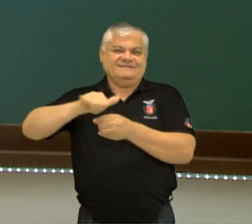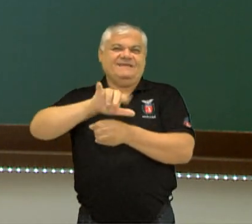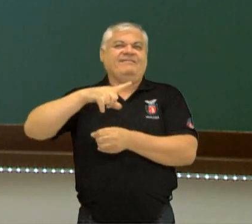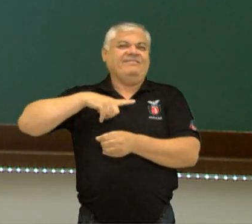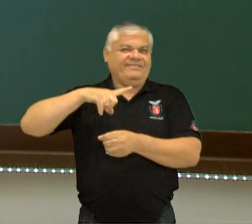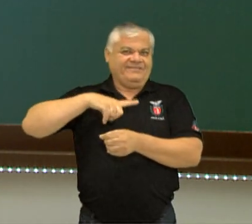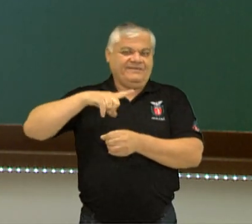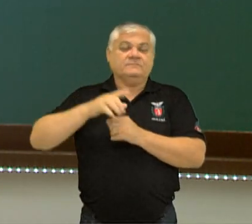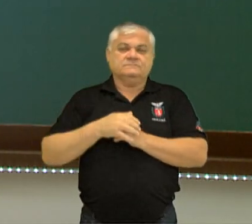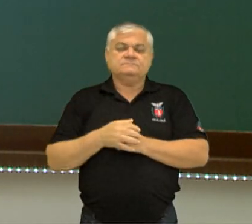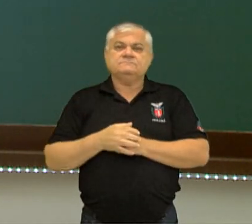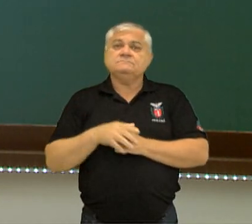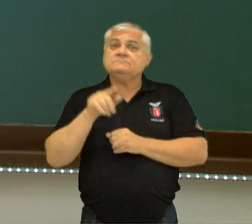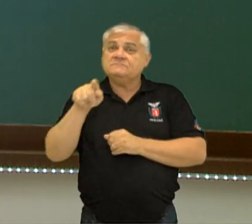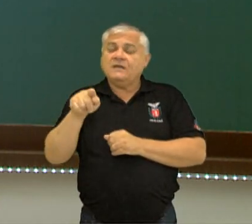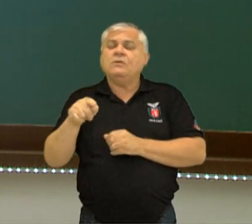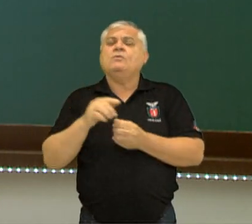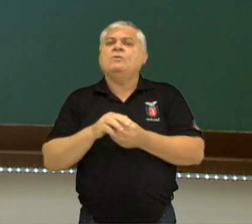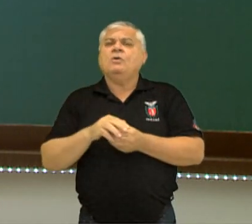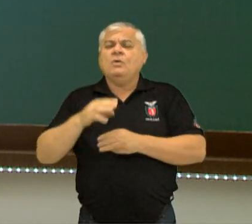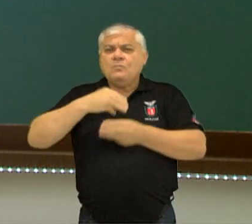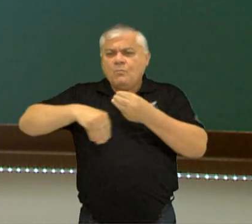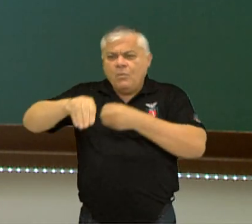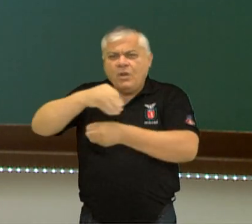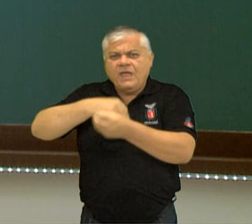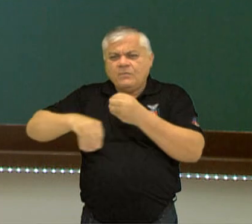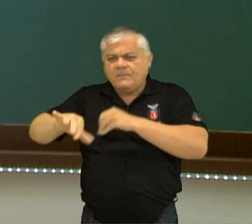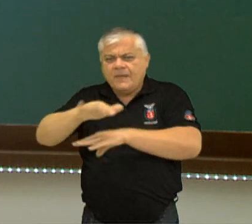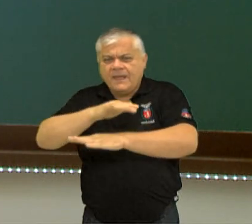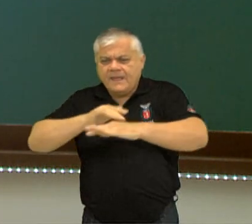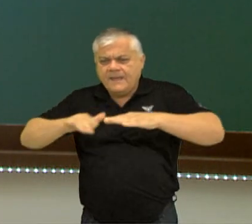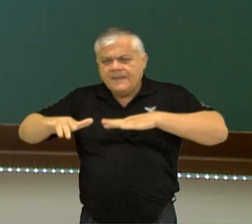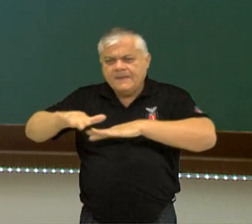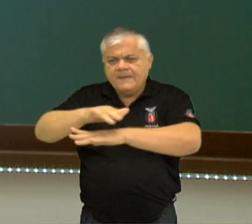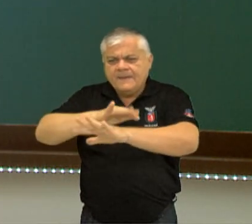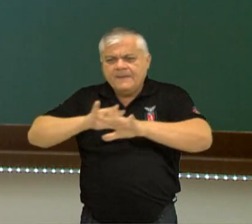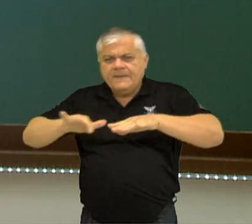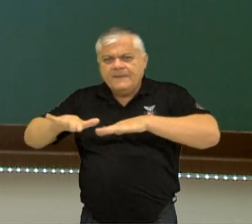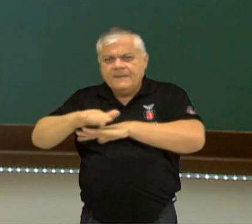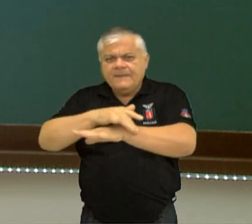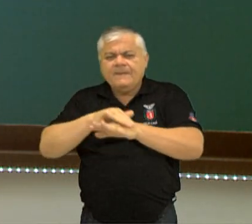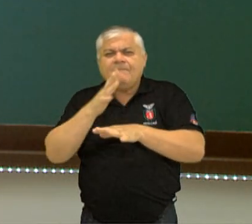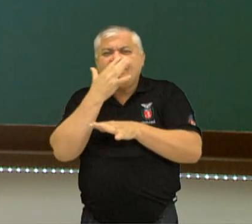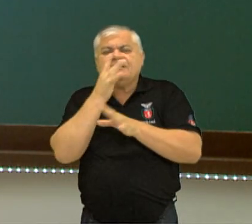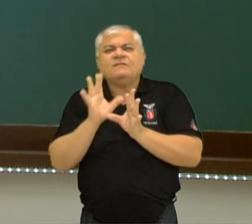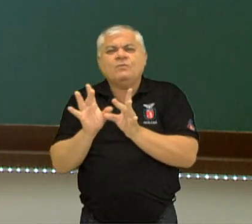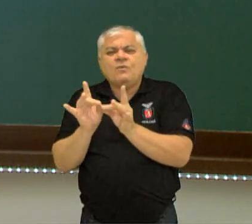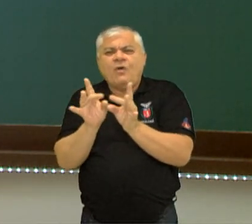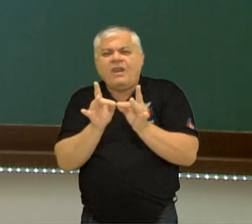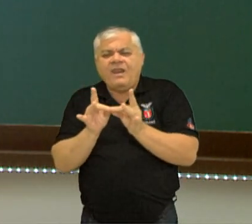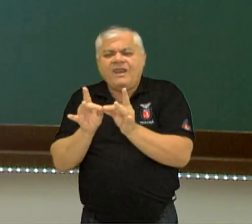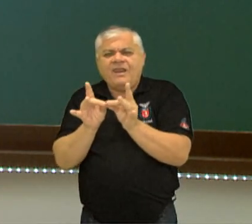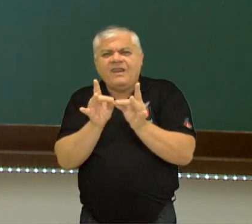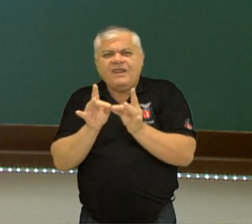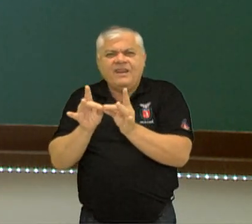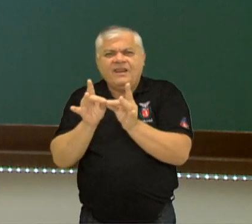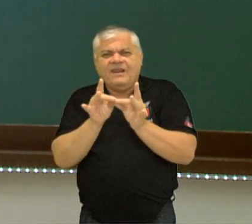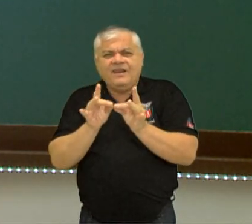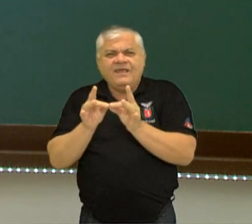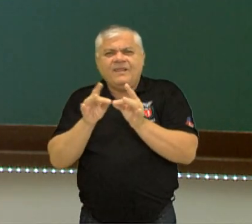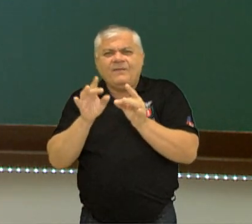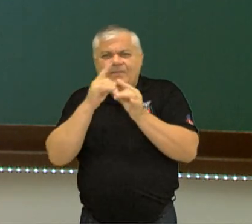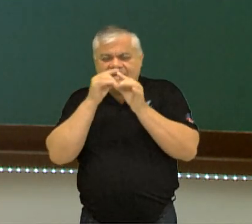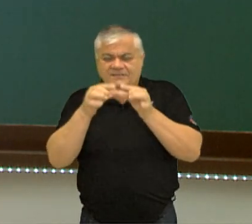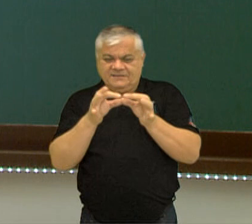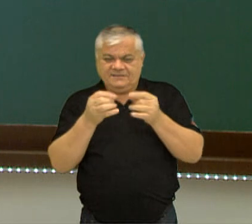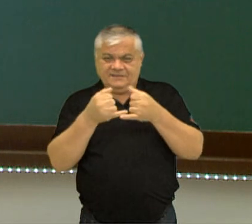elas funcionam como se fosse, pessoal, imagine elas estão grudadas. Imagine como se tivesse uma na ponta de um elástico